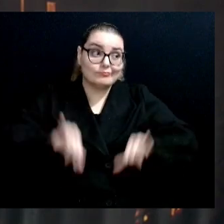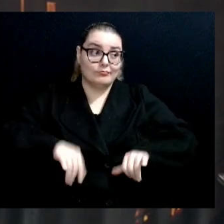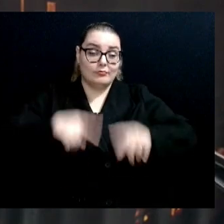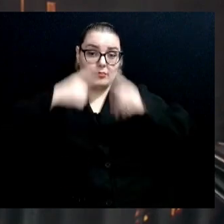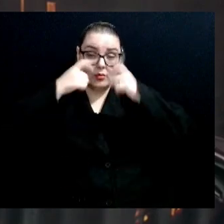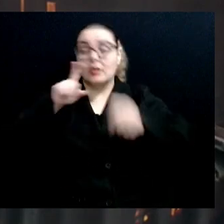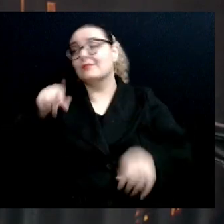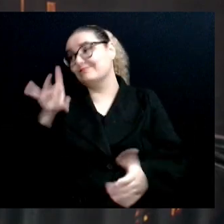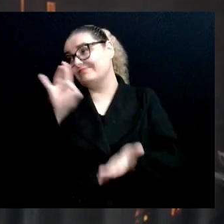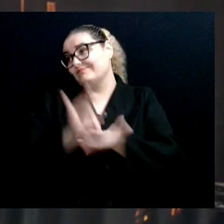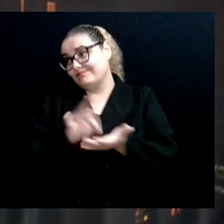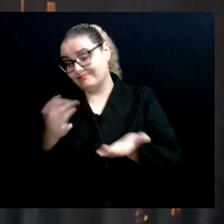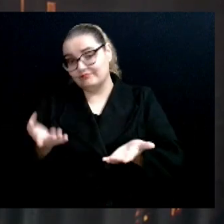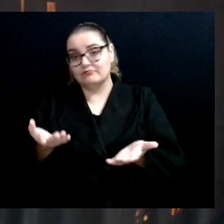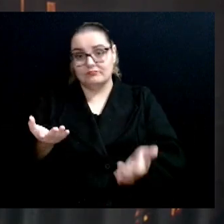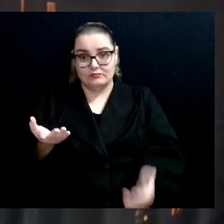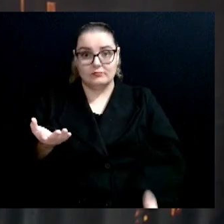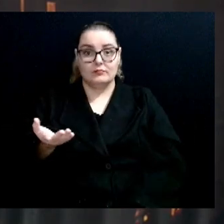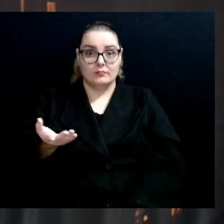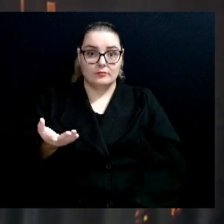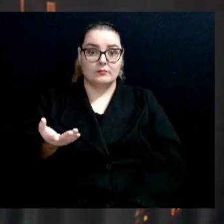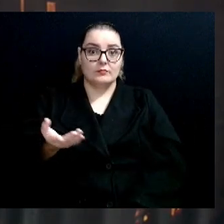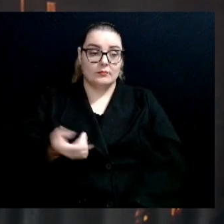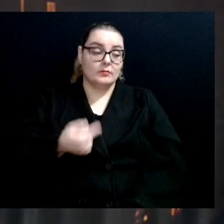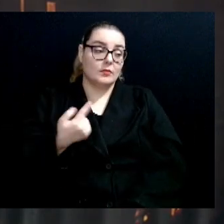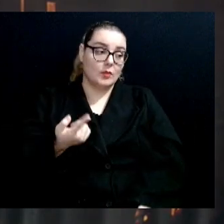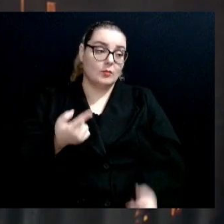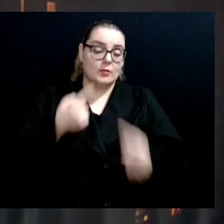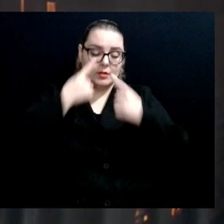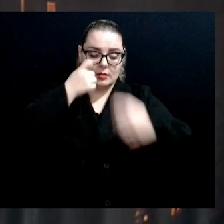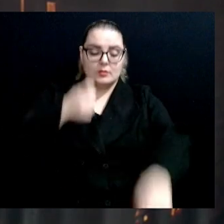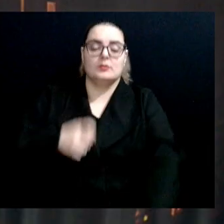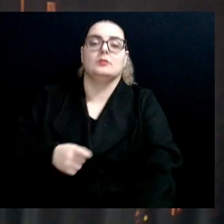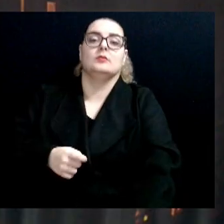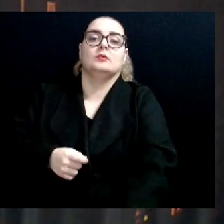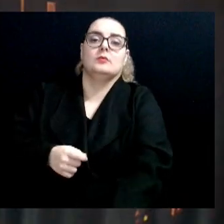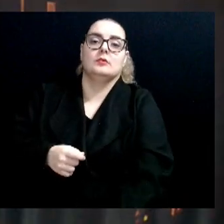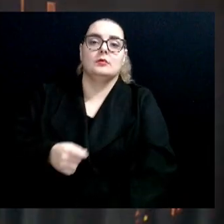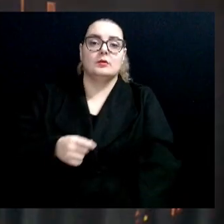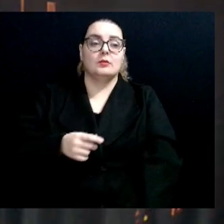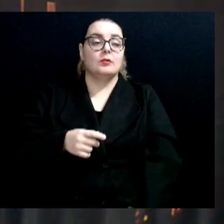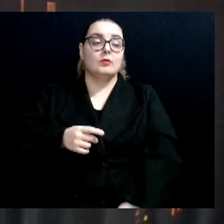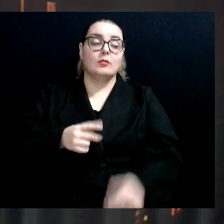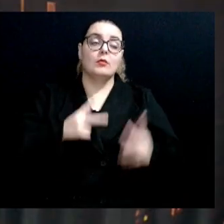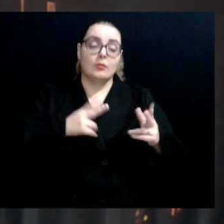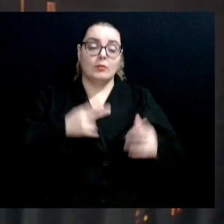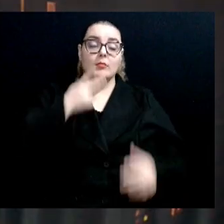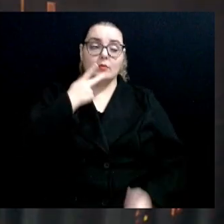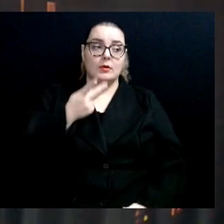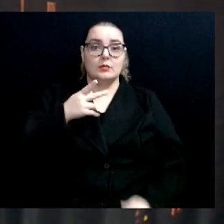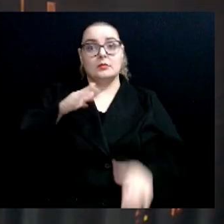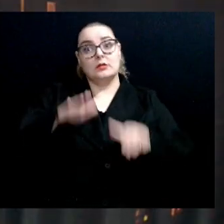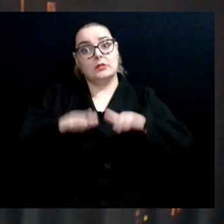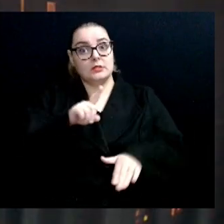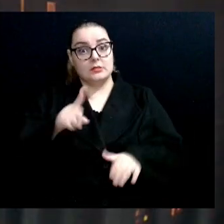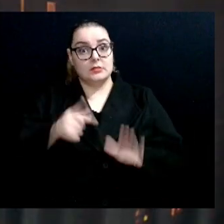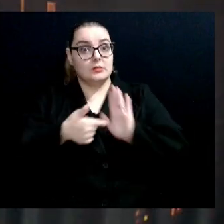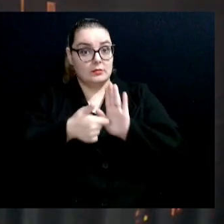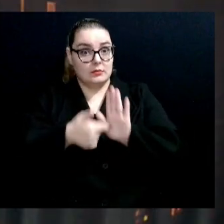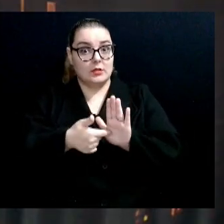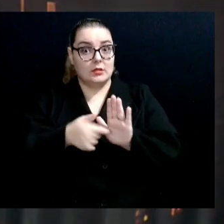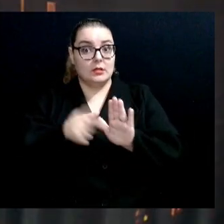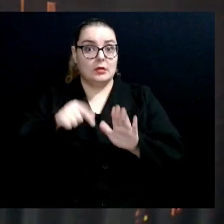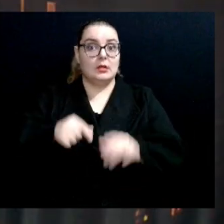Acho que uma das violências que você mencionou e que nem sempre aparece é o abuso